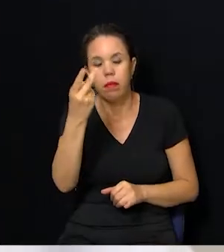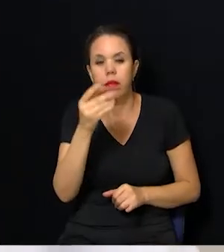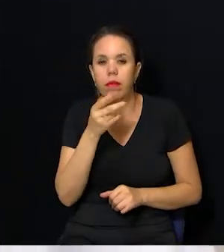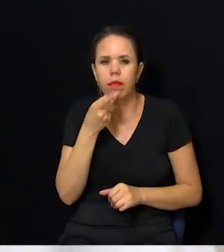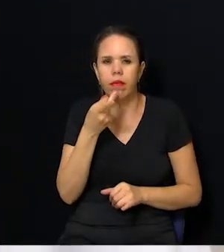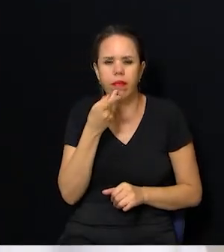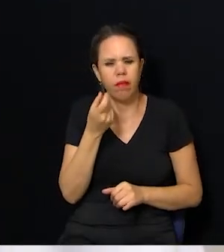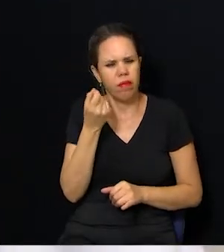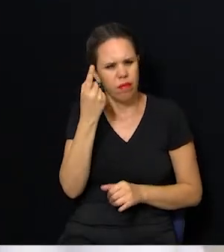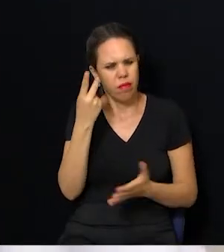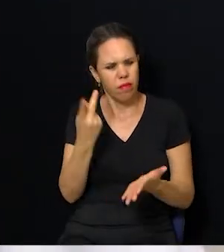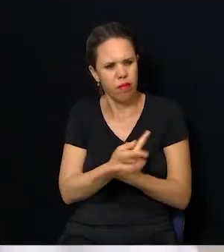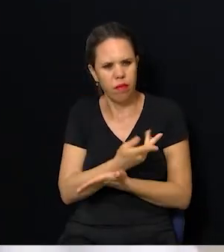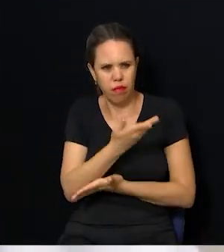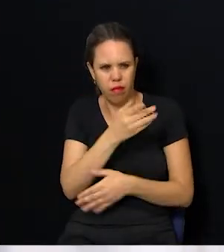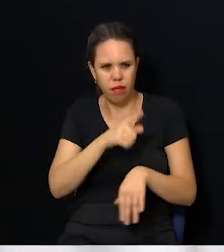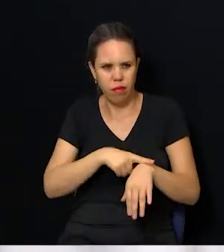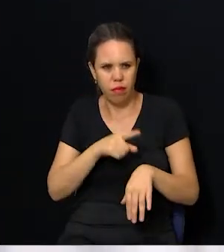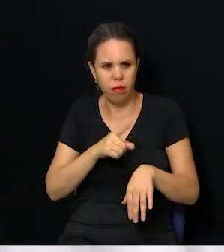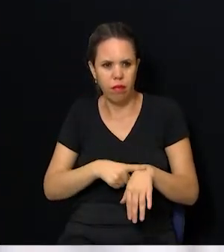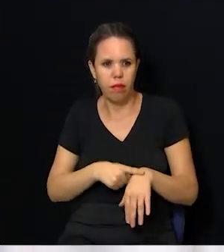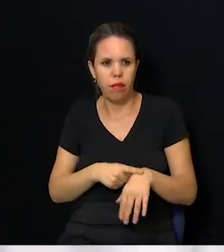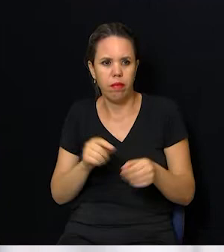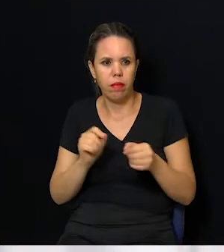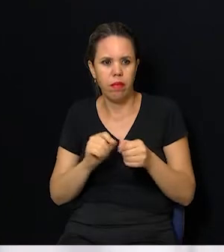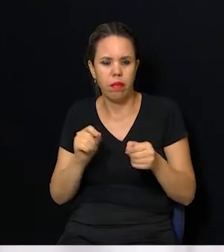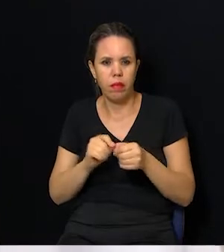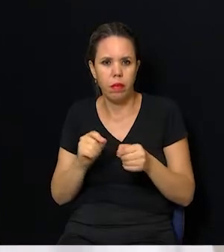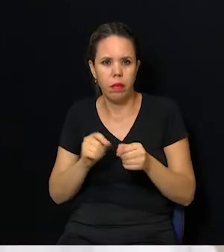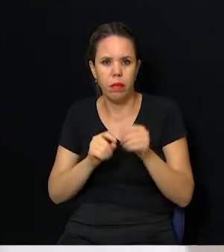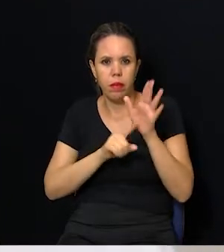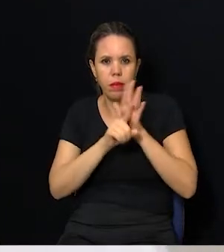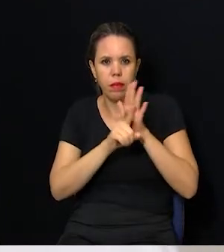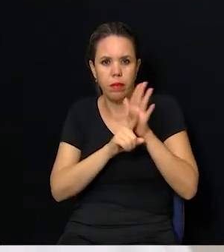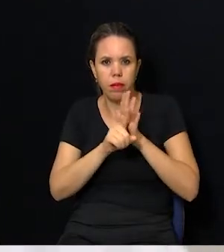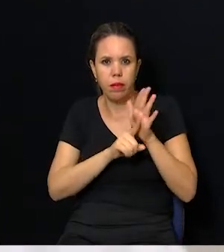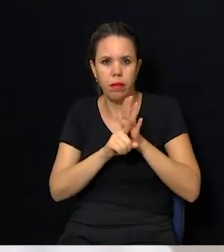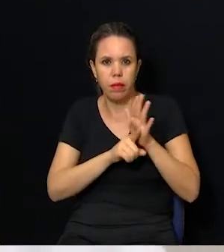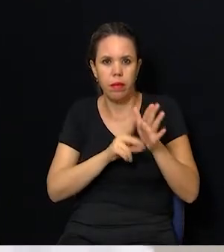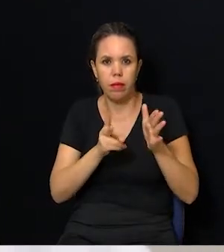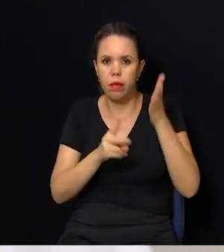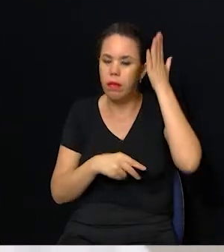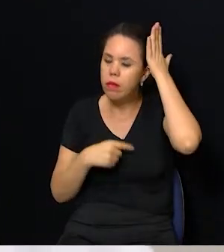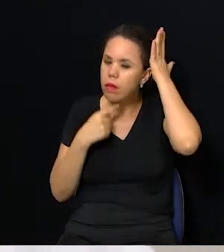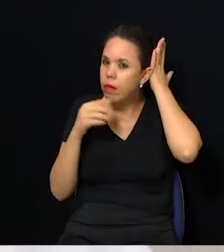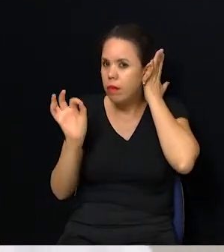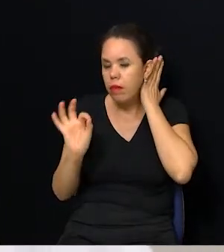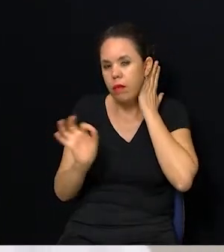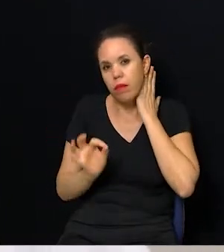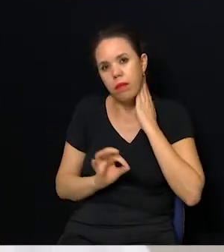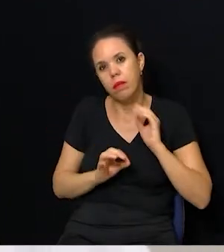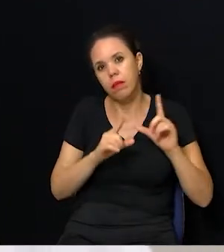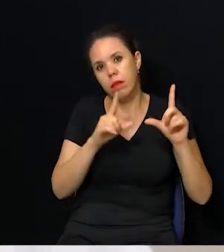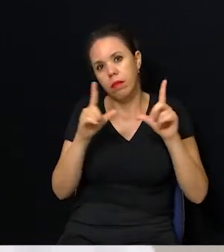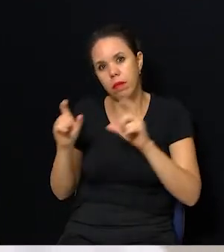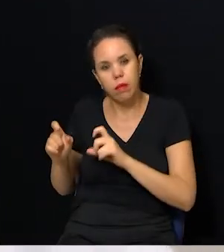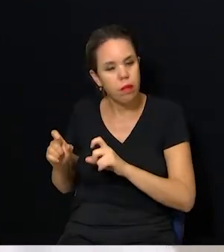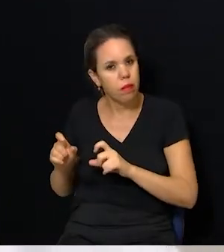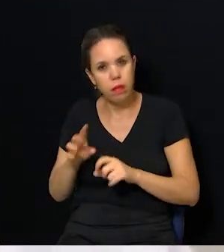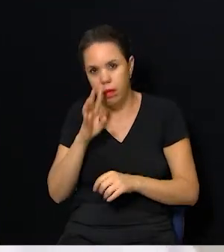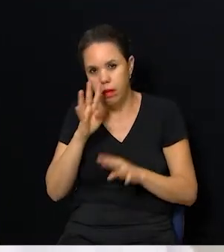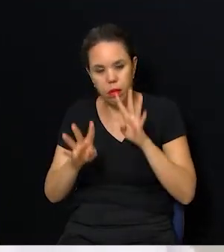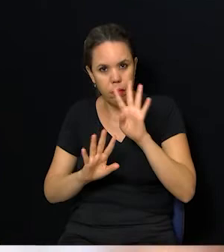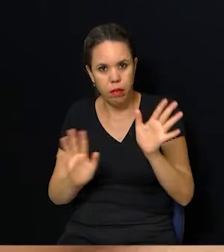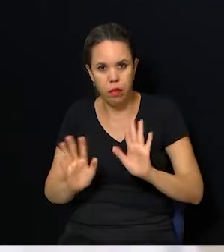fala, alguma coisa está errada aqui, e nesse momento é momento de fazer uma consulta no oftalmologista, sem dúvida nenhuma, mesmo que a fotografia não